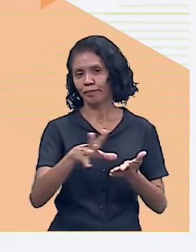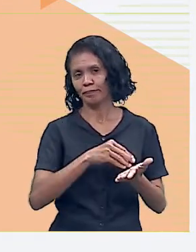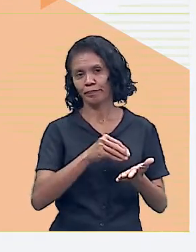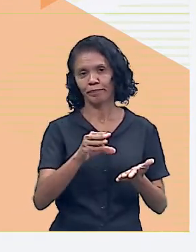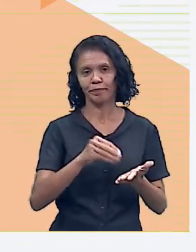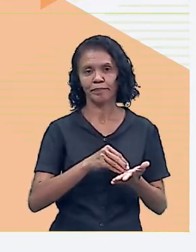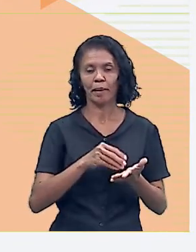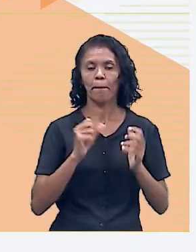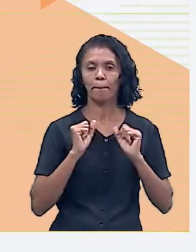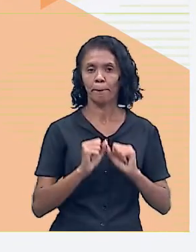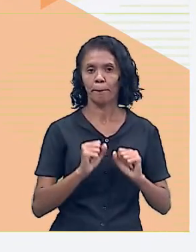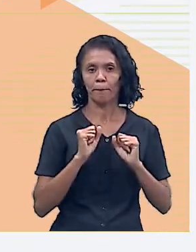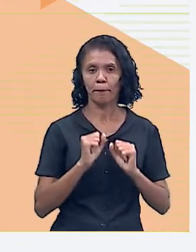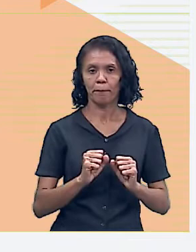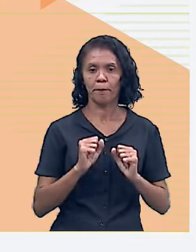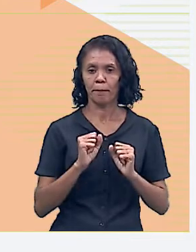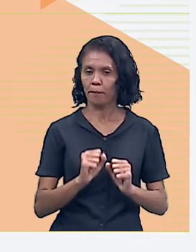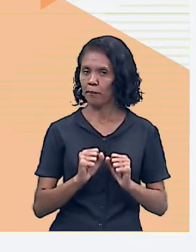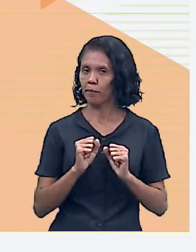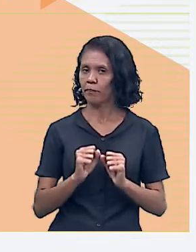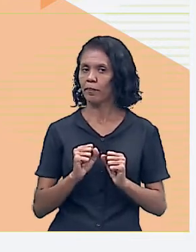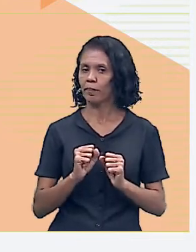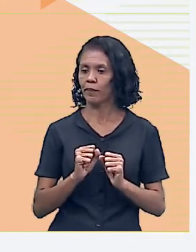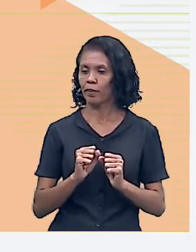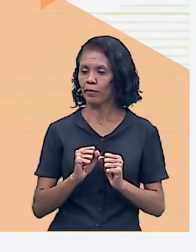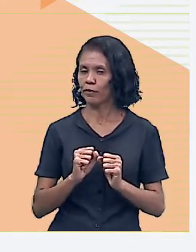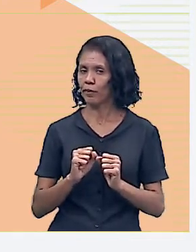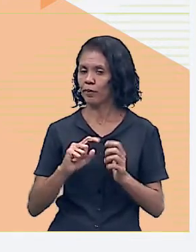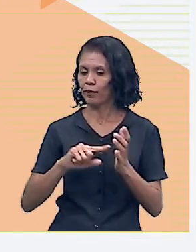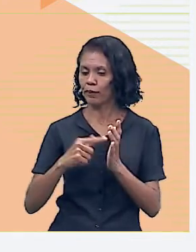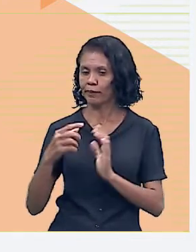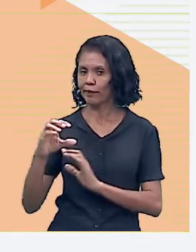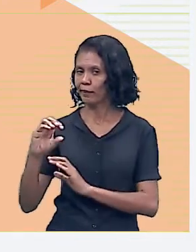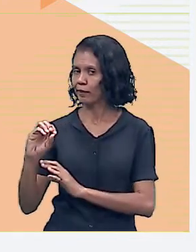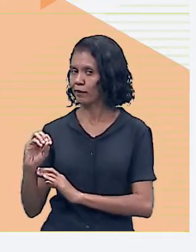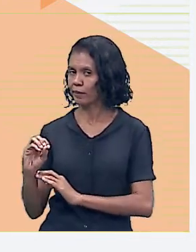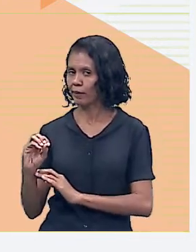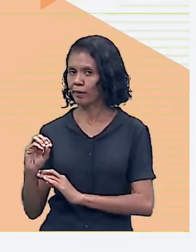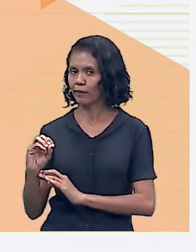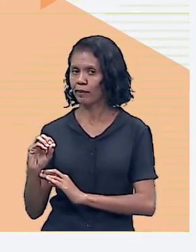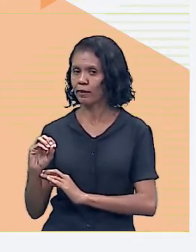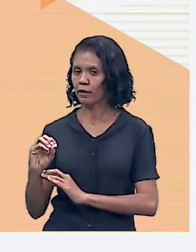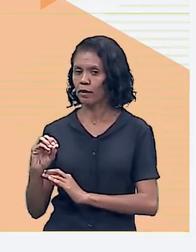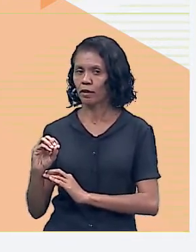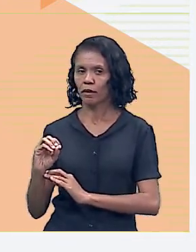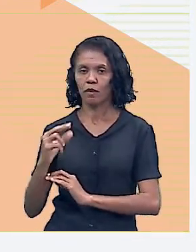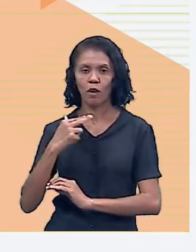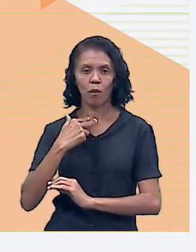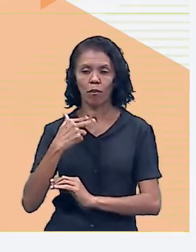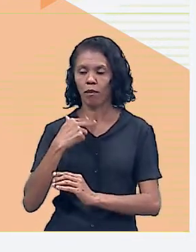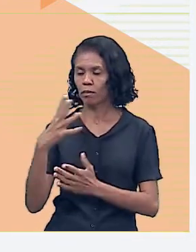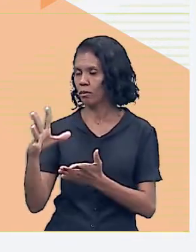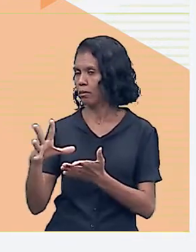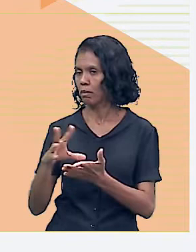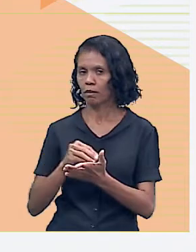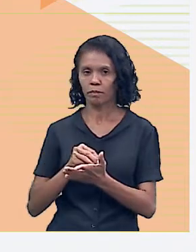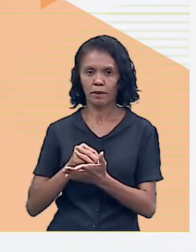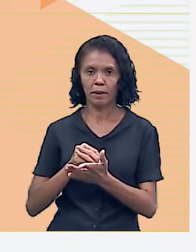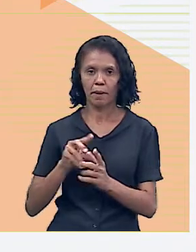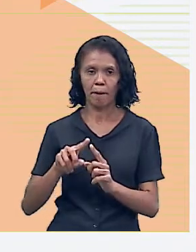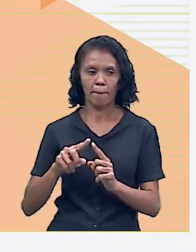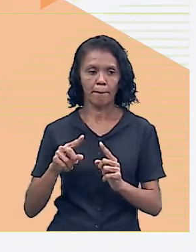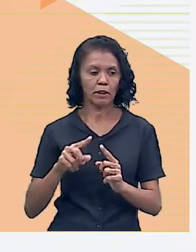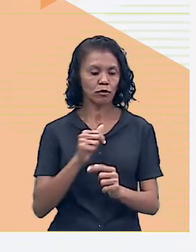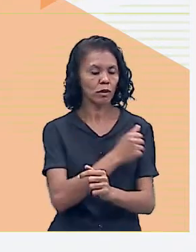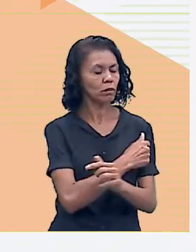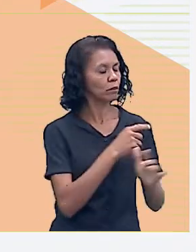a cópia pode fazer você será competence certo então não Copie do texto motivador Mas aí o aluno